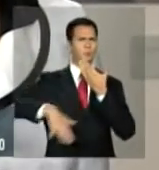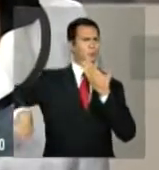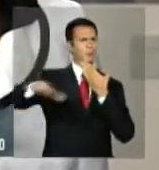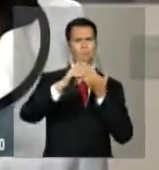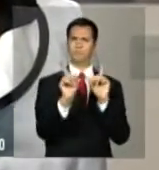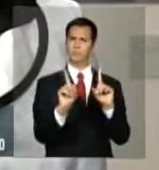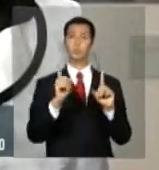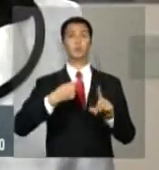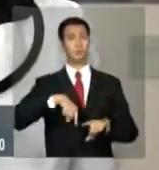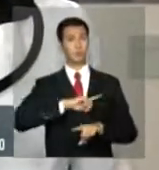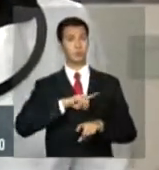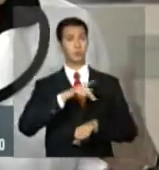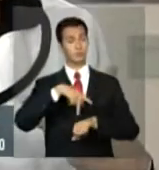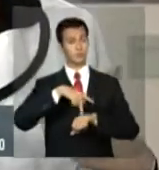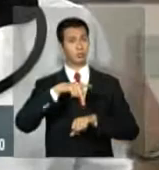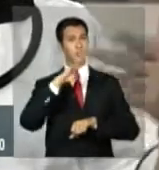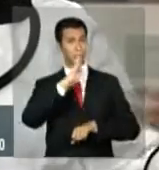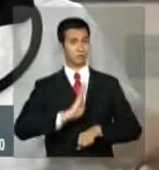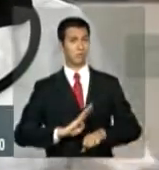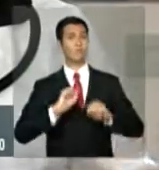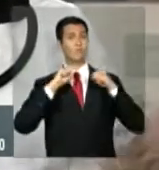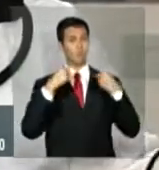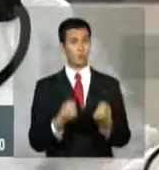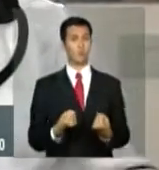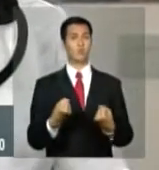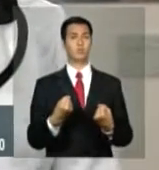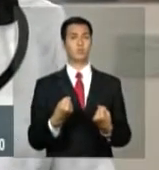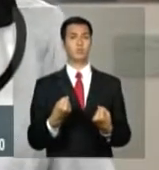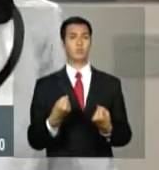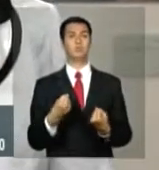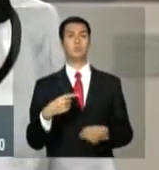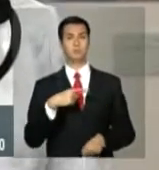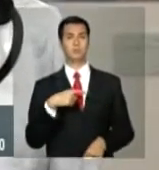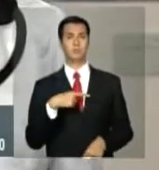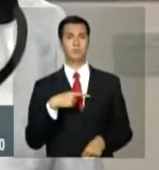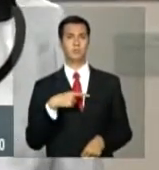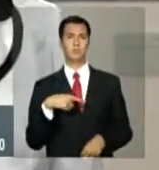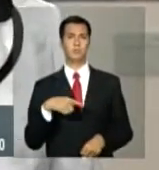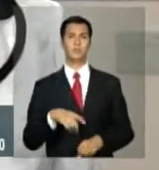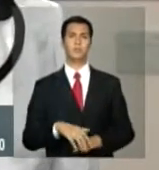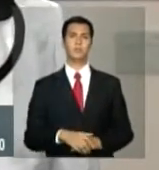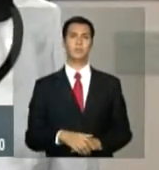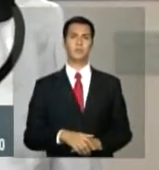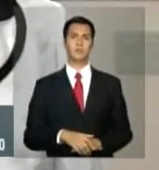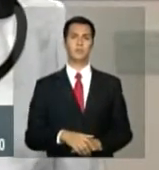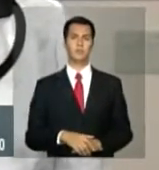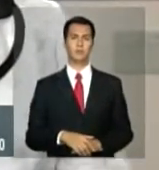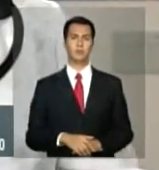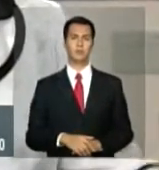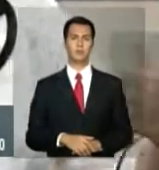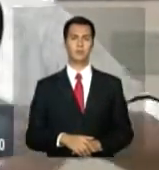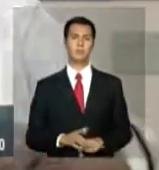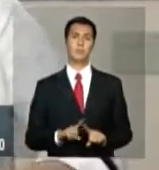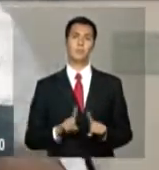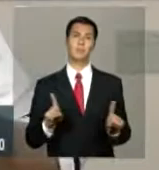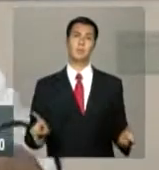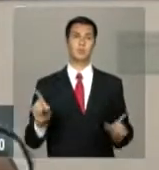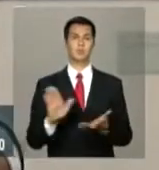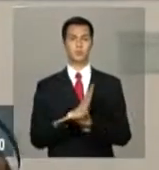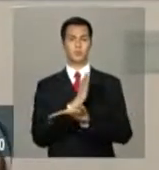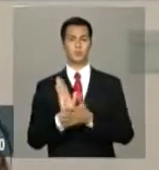resistir. Nós temos, nós quem? Os países emergentes têm, os mais dinâmicos. Agora, tem